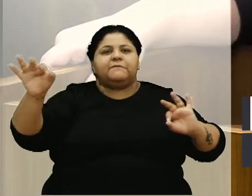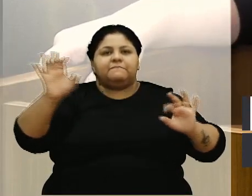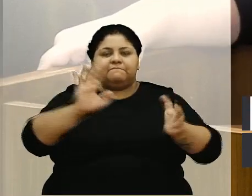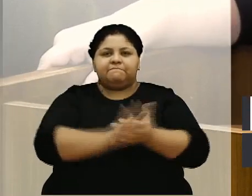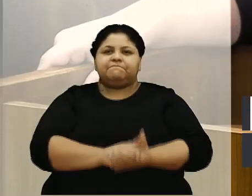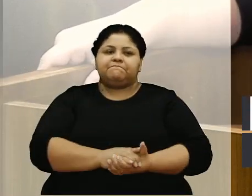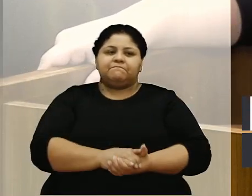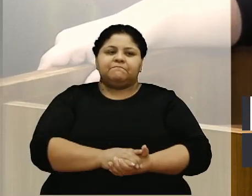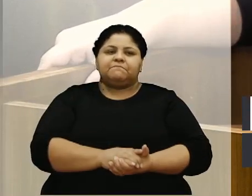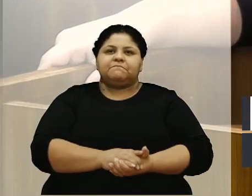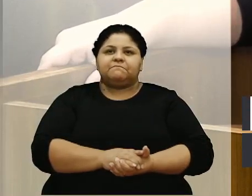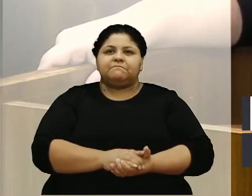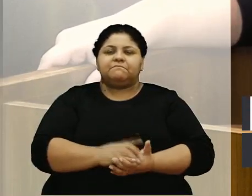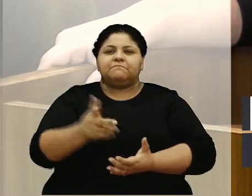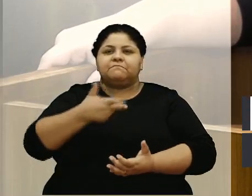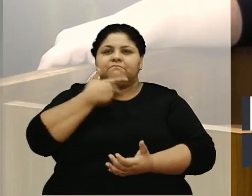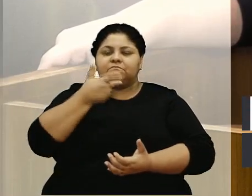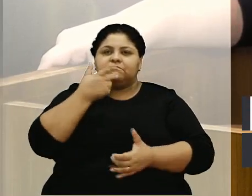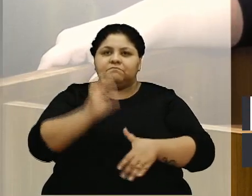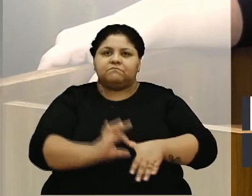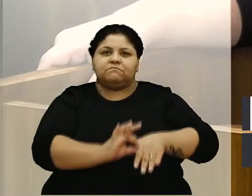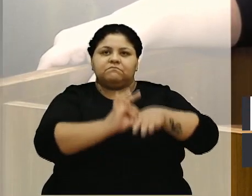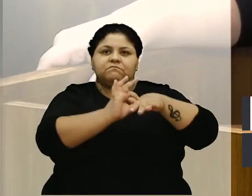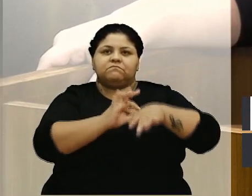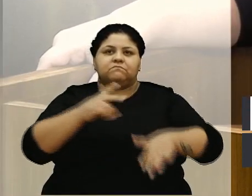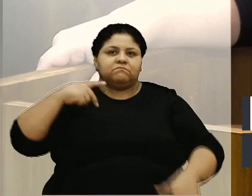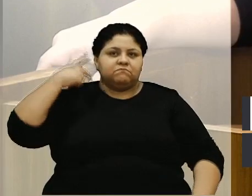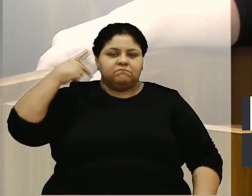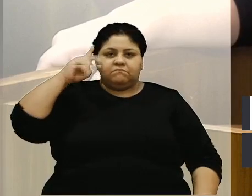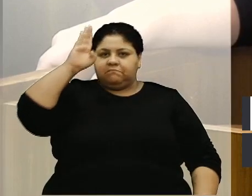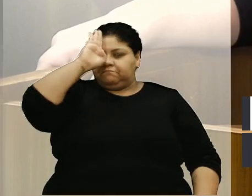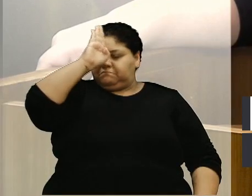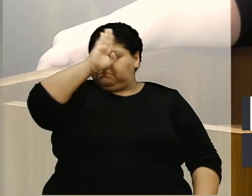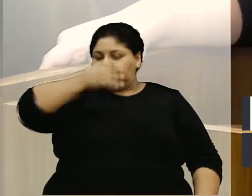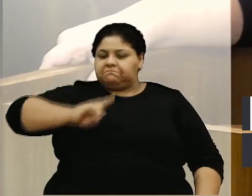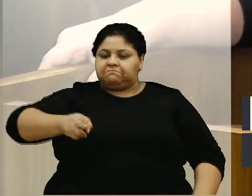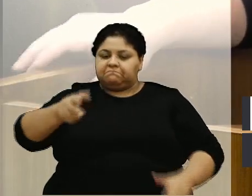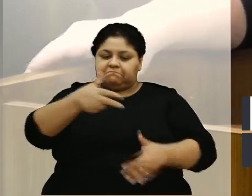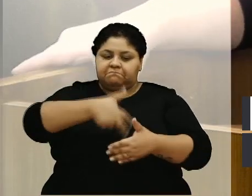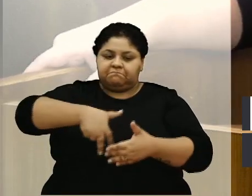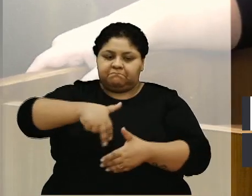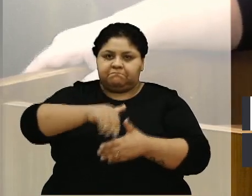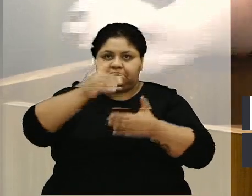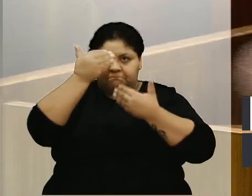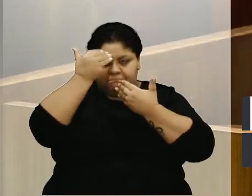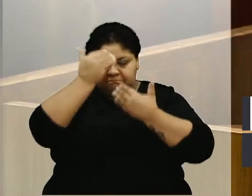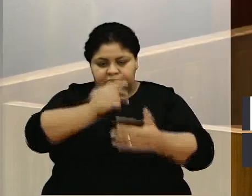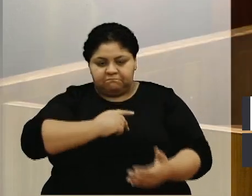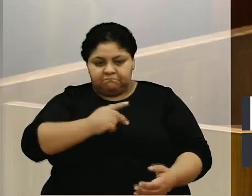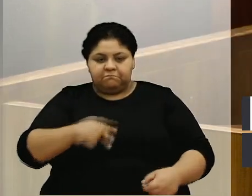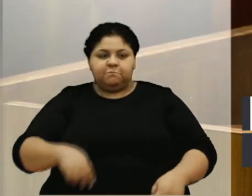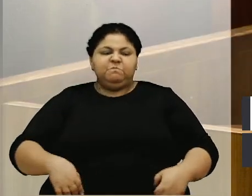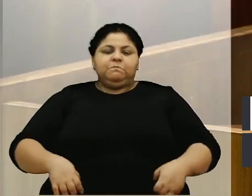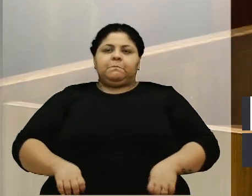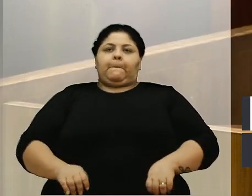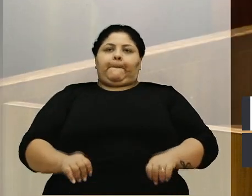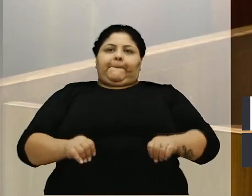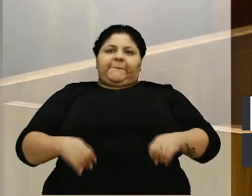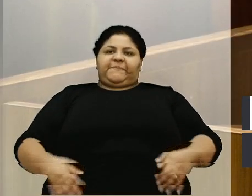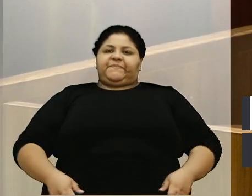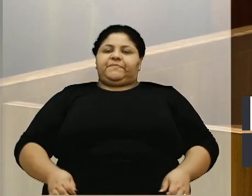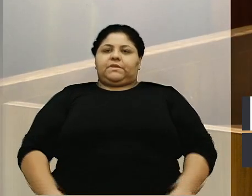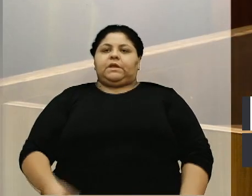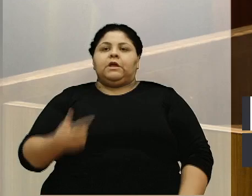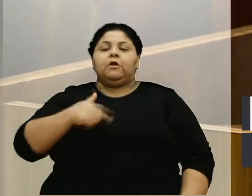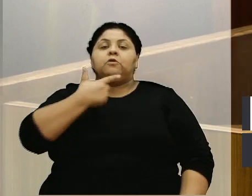de líder, bancada do Progressistas, vereador Adriano Bressan, segue na tribuna. Obrigado, senhora presidente. Então, eu gostaria de falar antes da questão